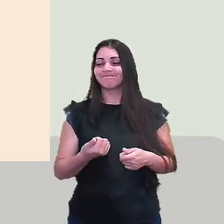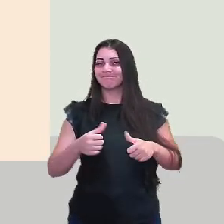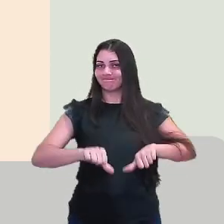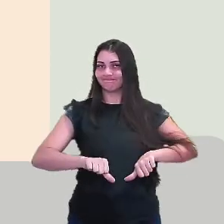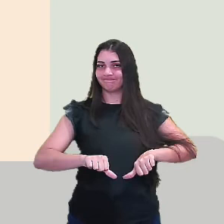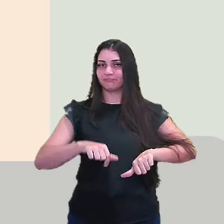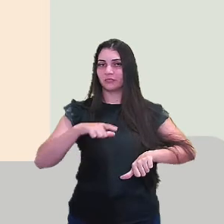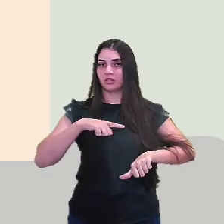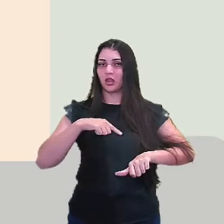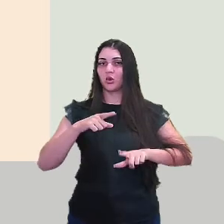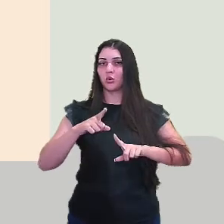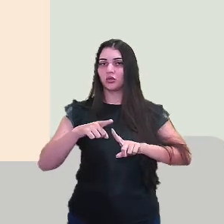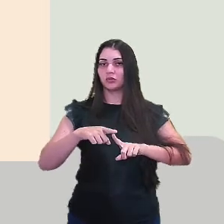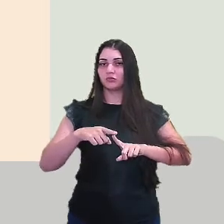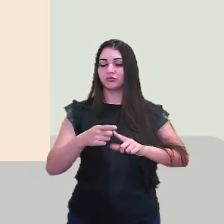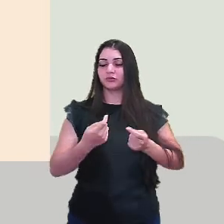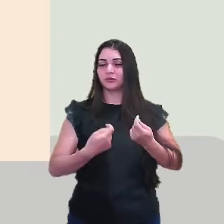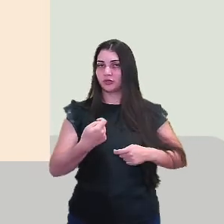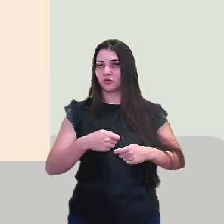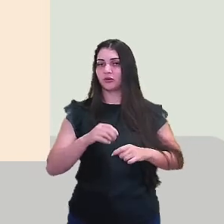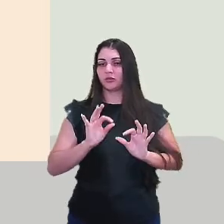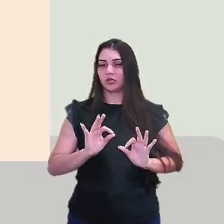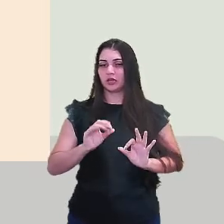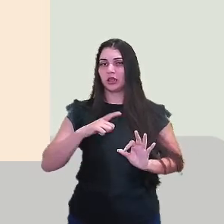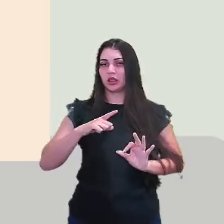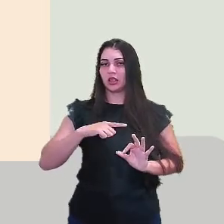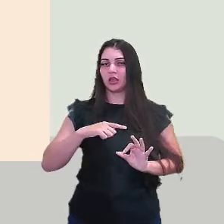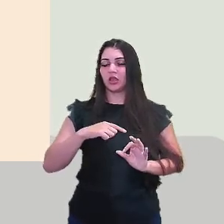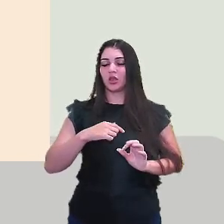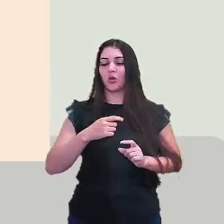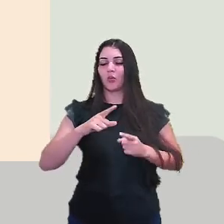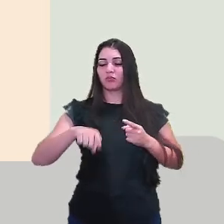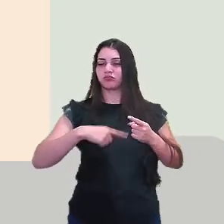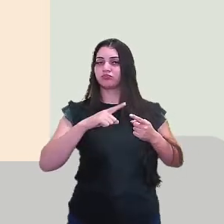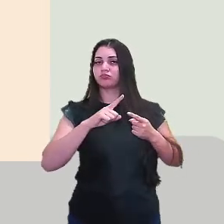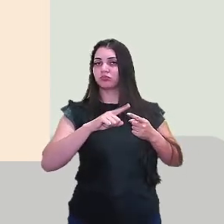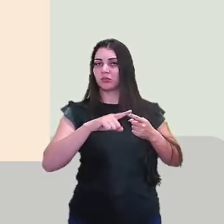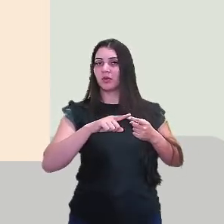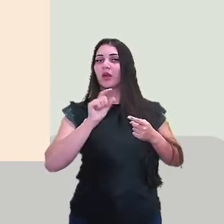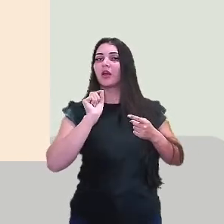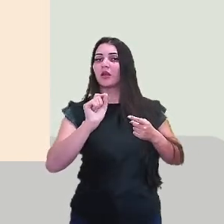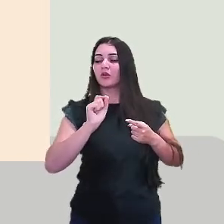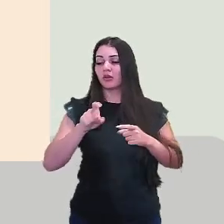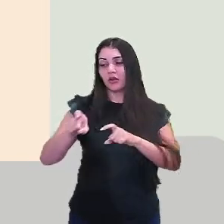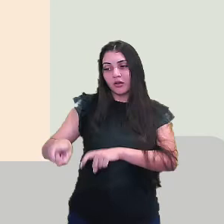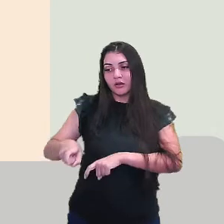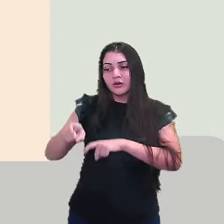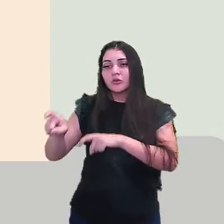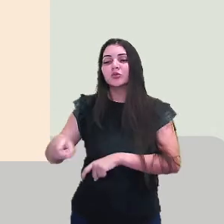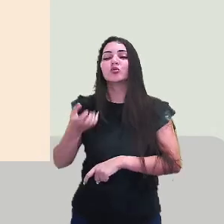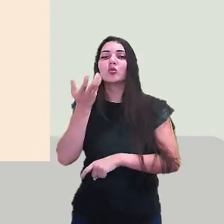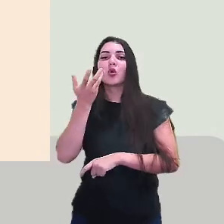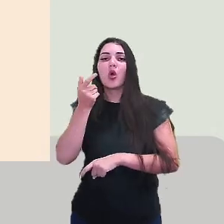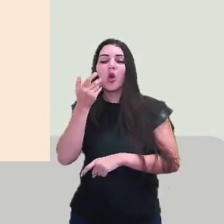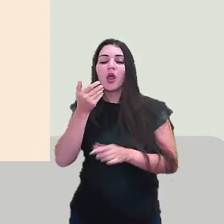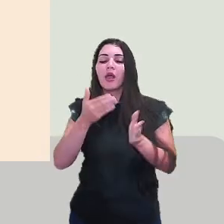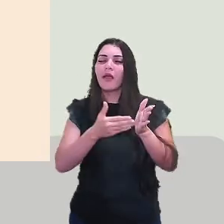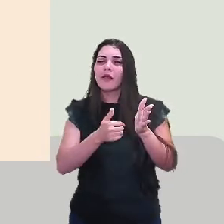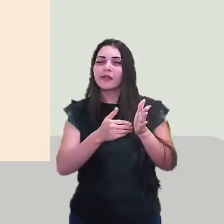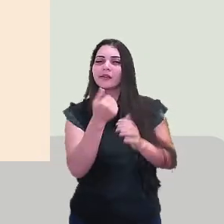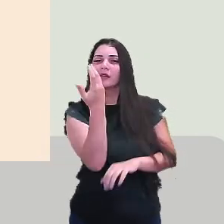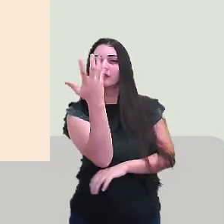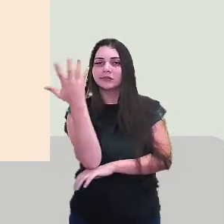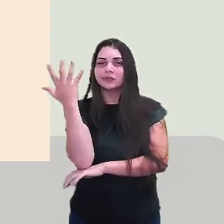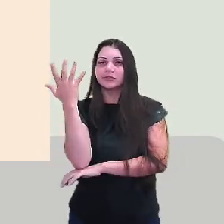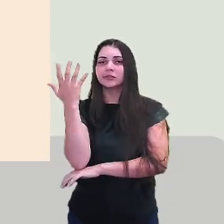da economia. Eu tenho alguns setores na economia. Eu tenho o primário, que é a agricultura, a pecuária, o extrativismo, de onde tem lá